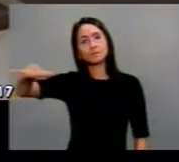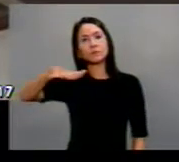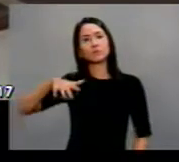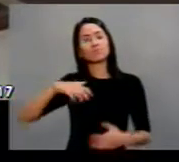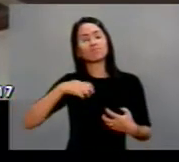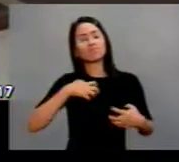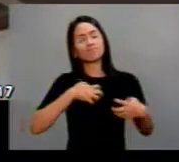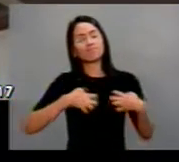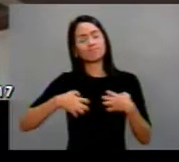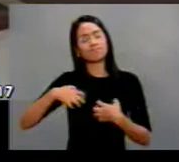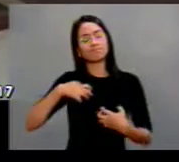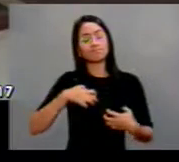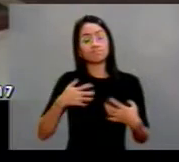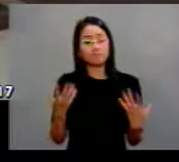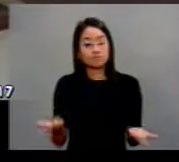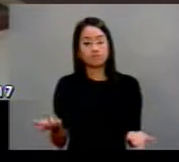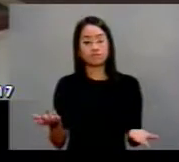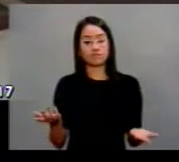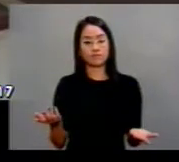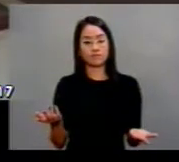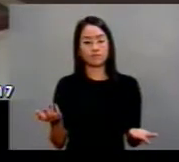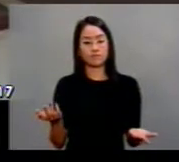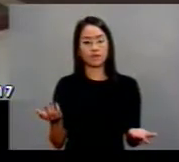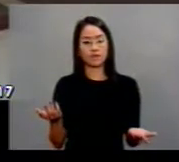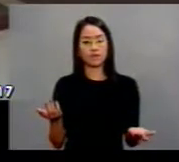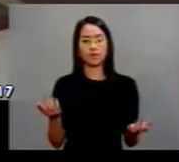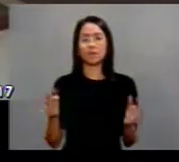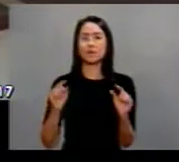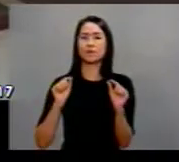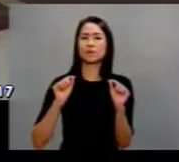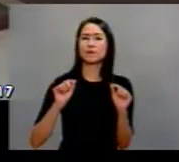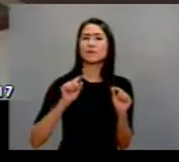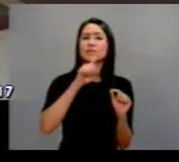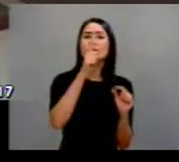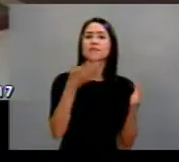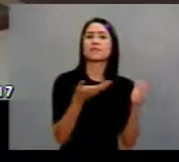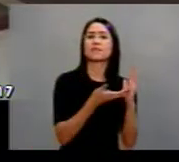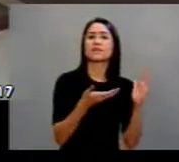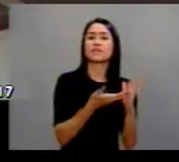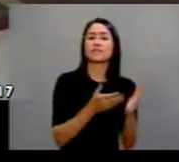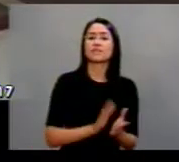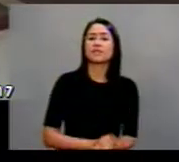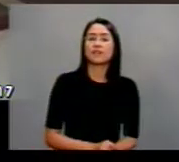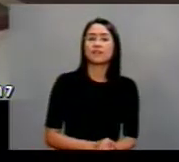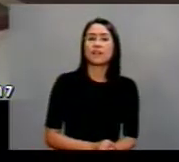povo brasileiro. E o que é que a Câmara Federal faz?